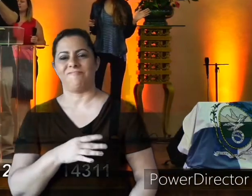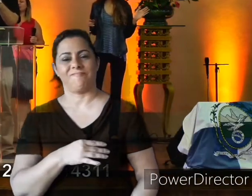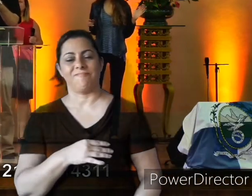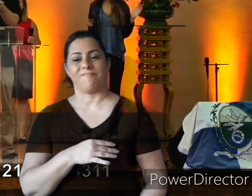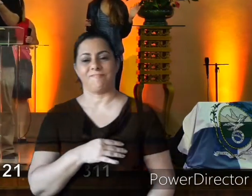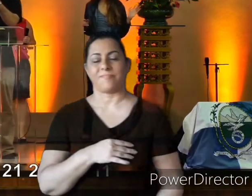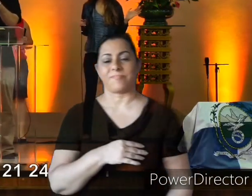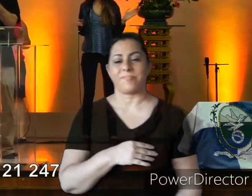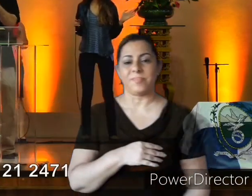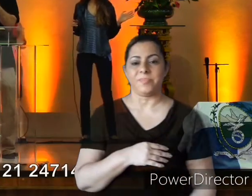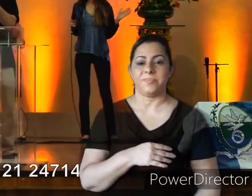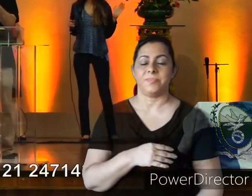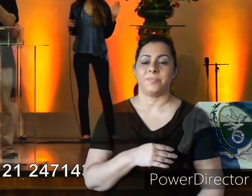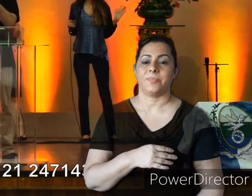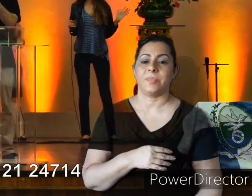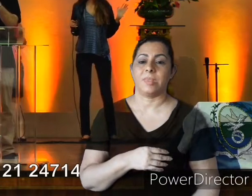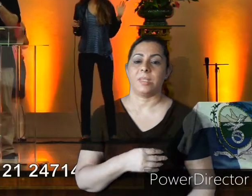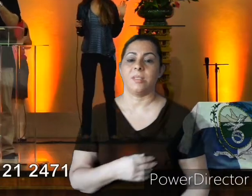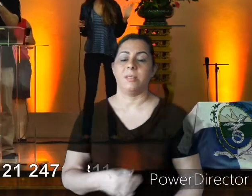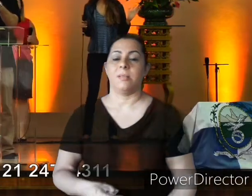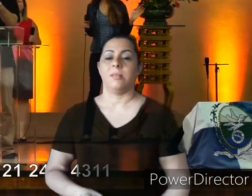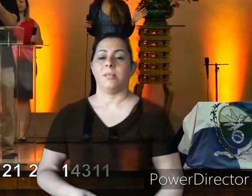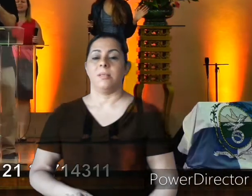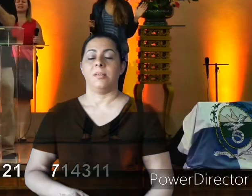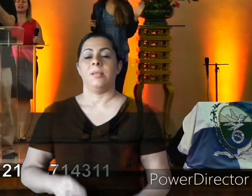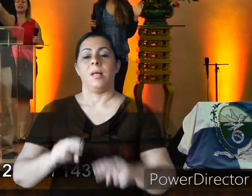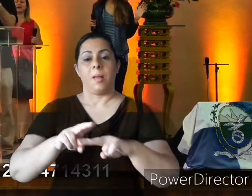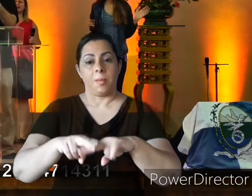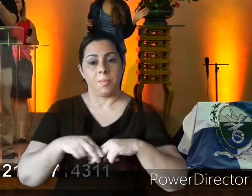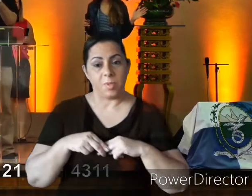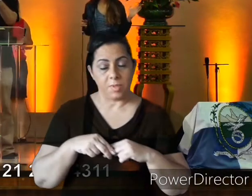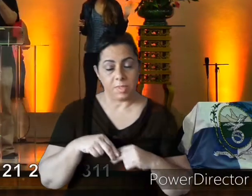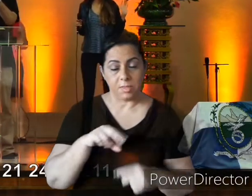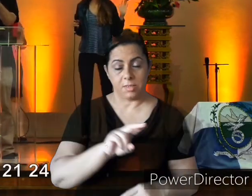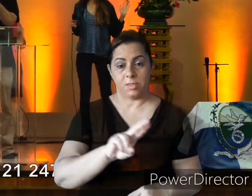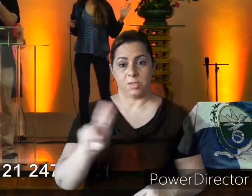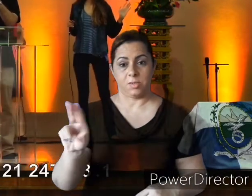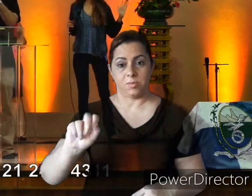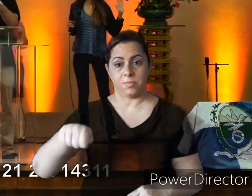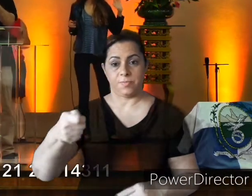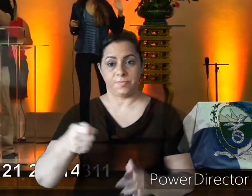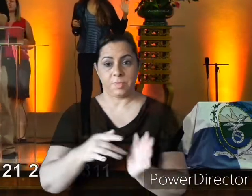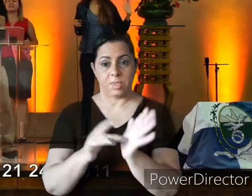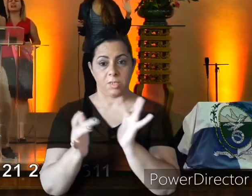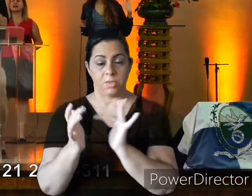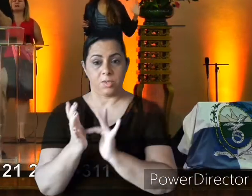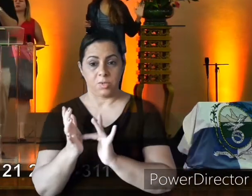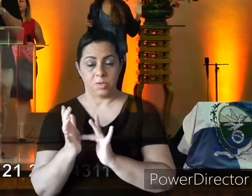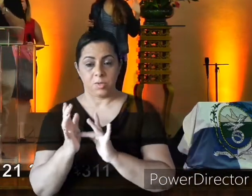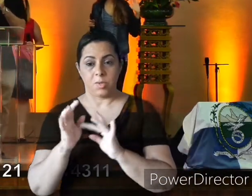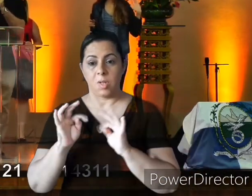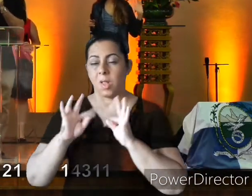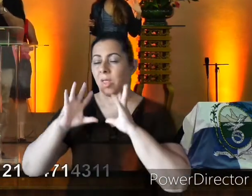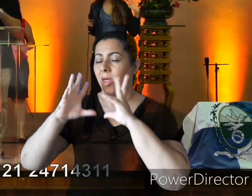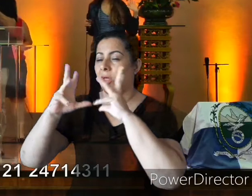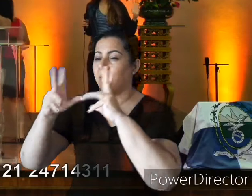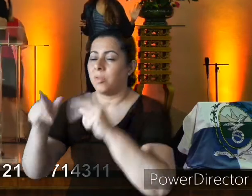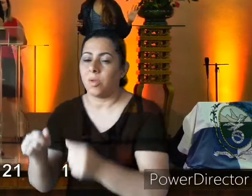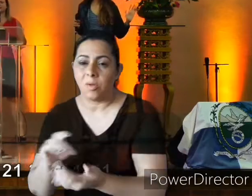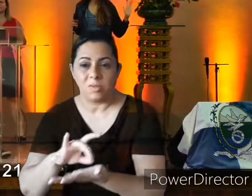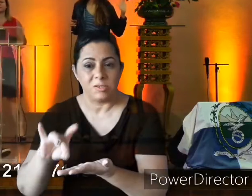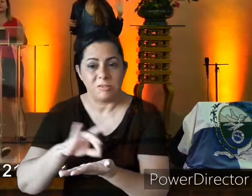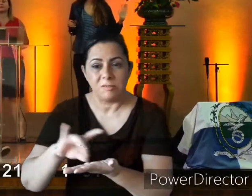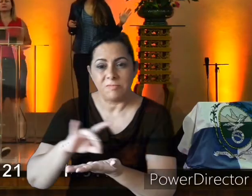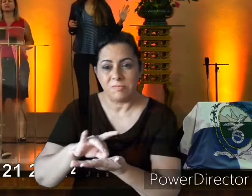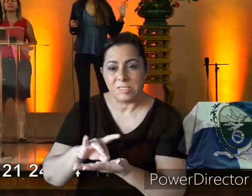emboscadas, todos os ataques, e declaro: inferno, você não tem poder sobre a minha vida, você